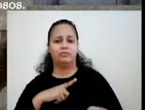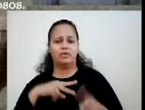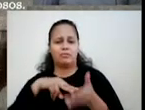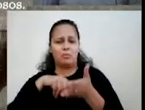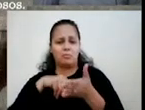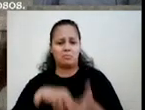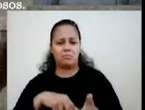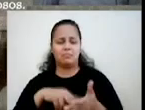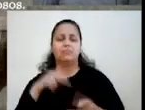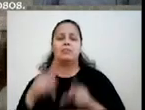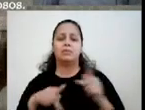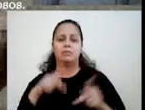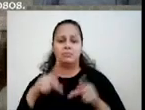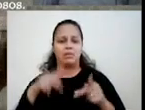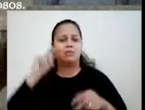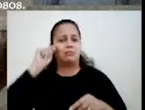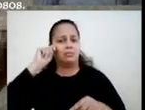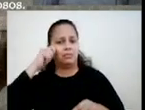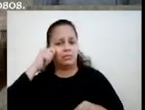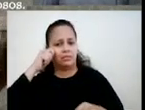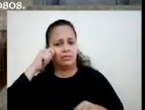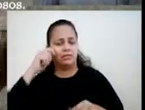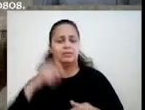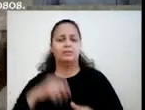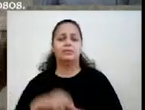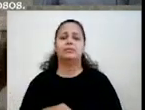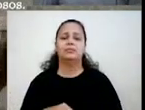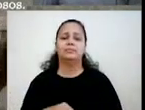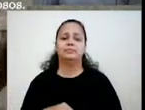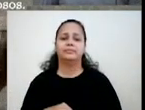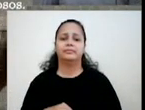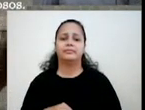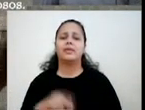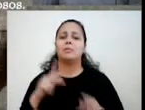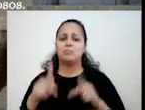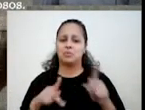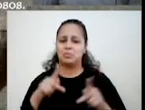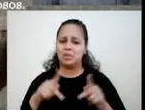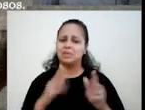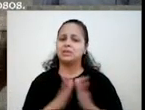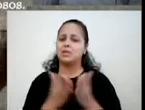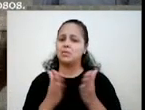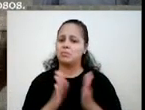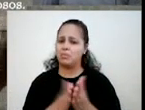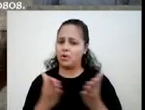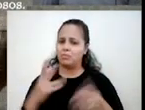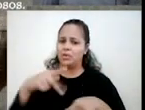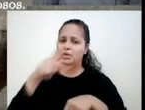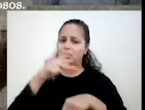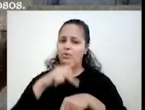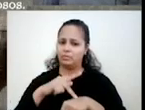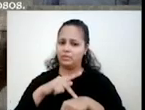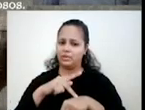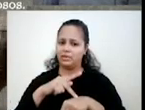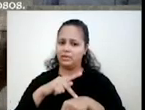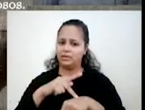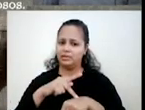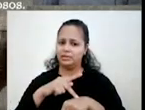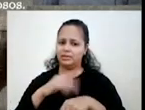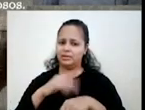intensa participação da população negra. Como grande parte da população pobre do país era composta